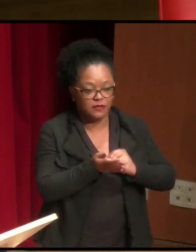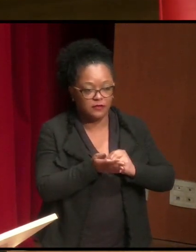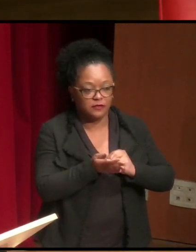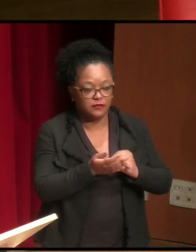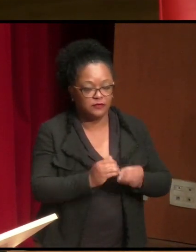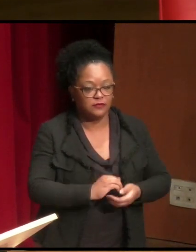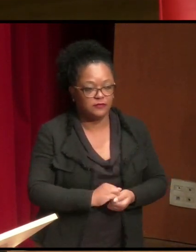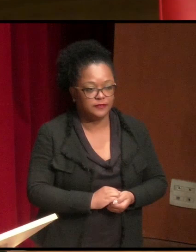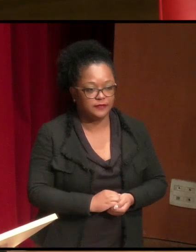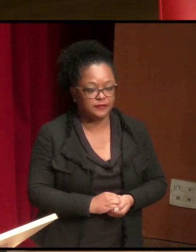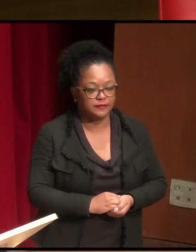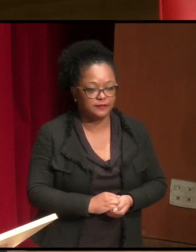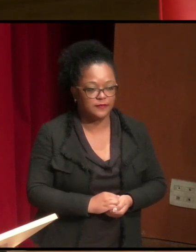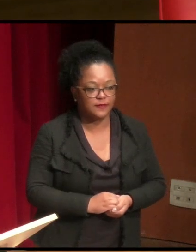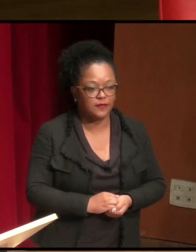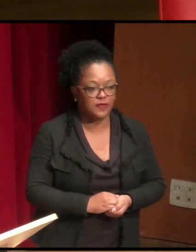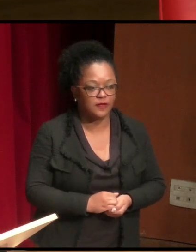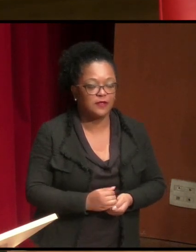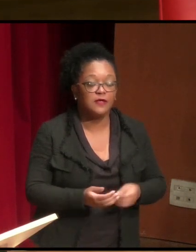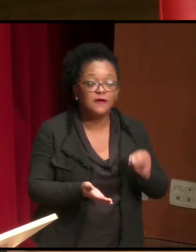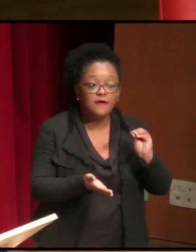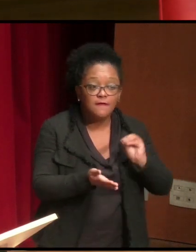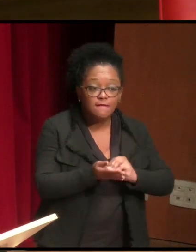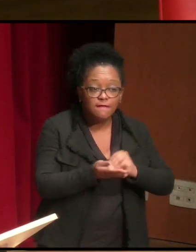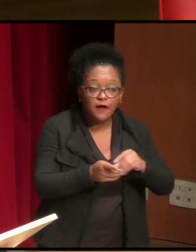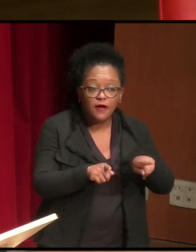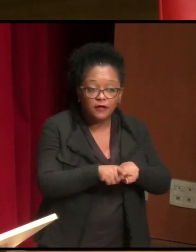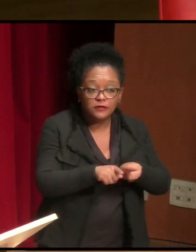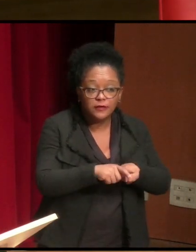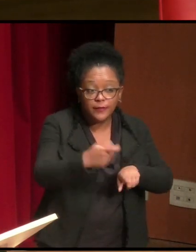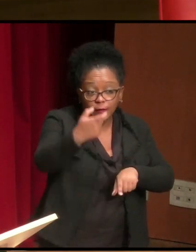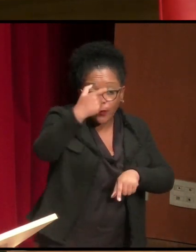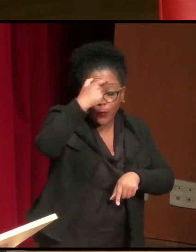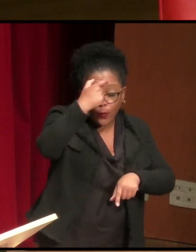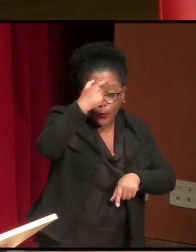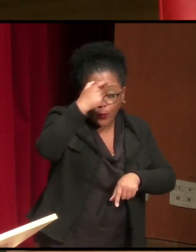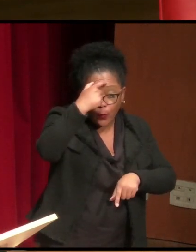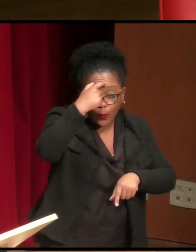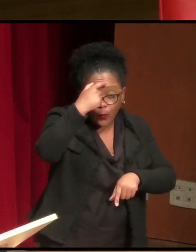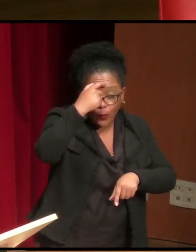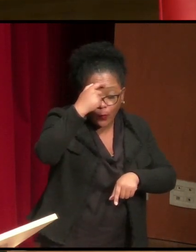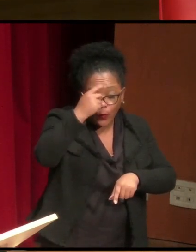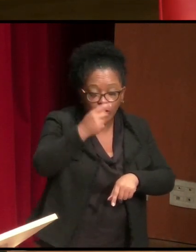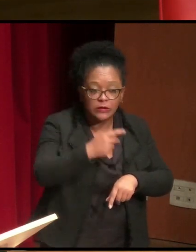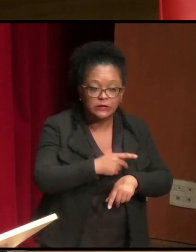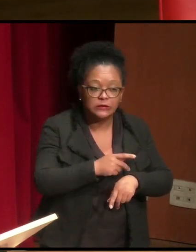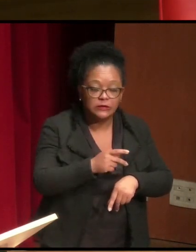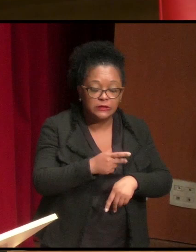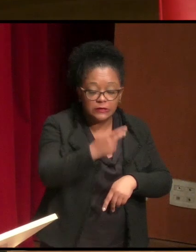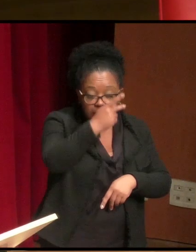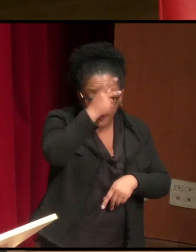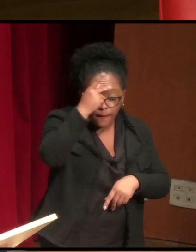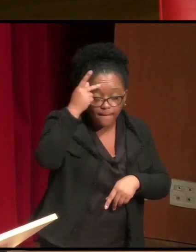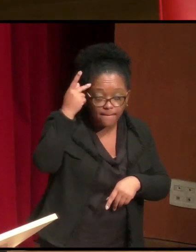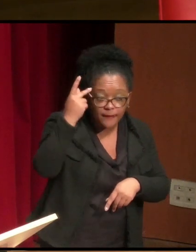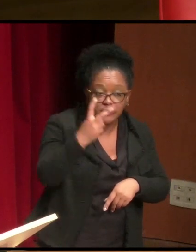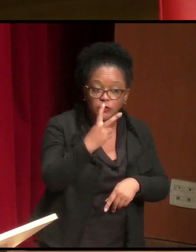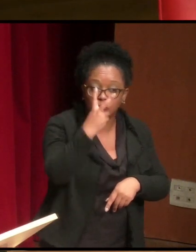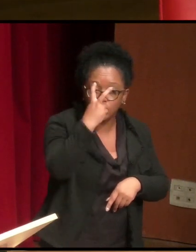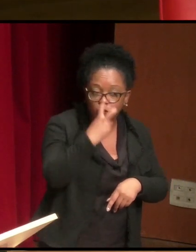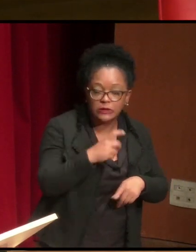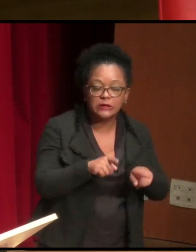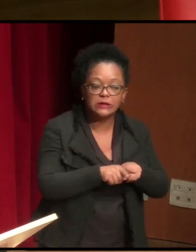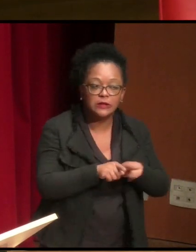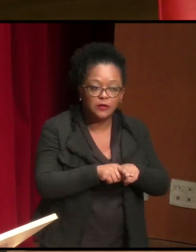Né? Falta uma consciência, inclusive, do nosso povo, de nós, pessoas com deficiência, de se perceber como cidadãos de